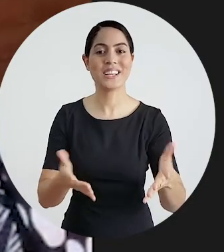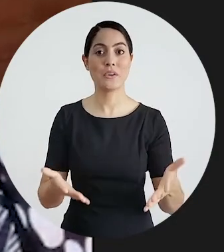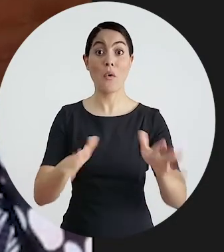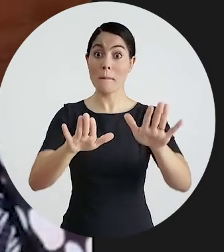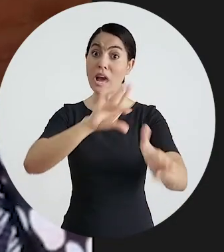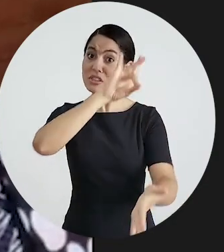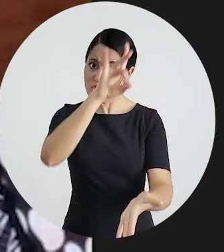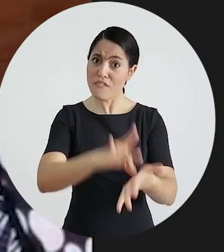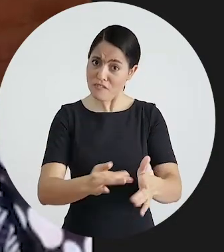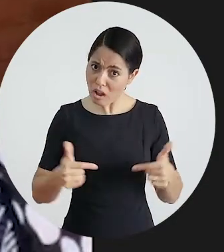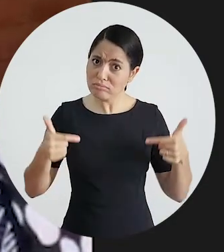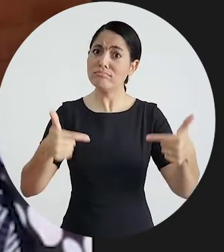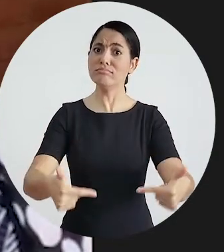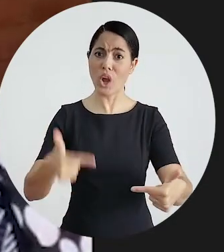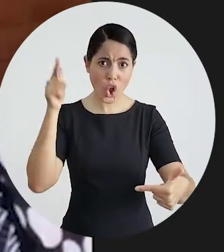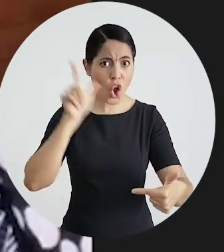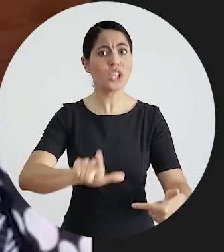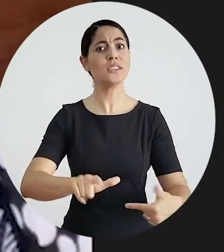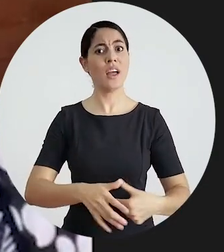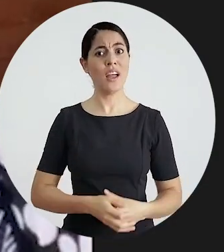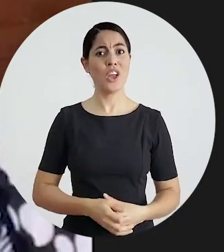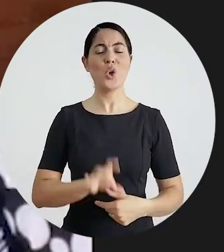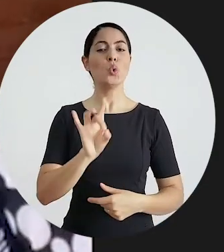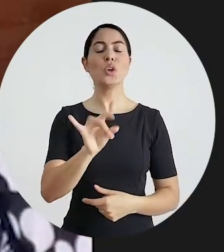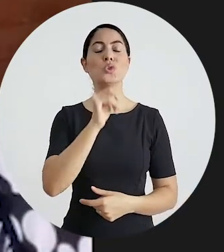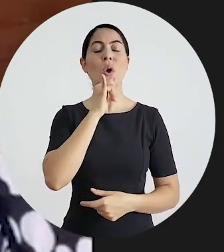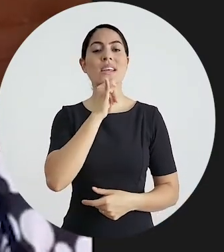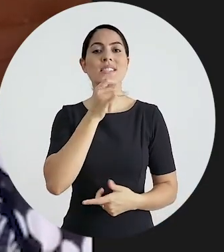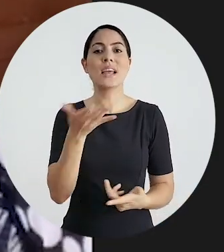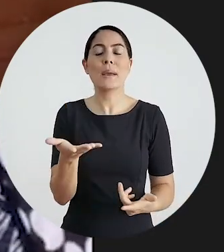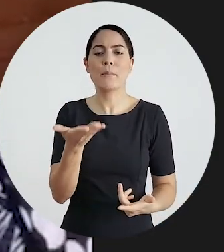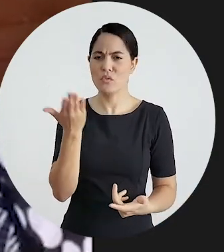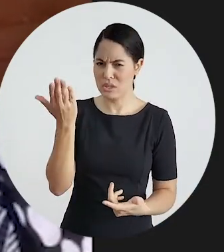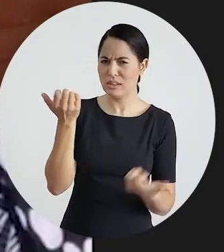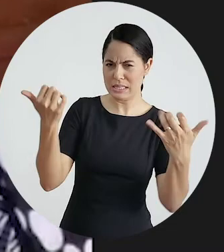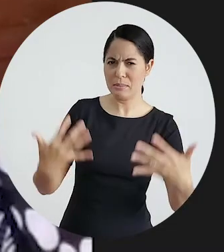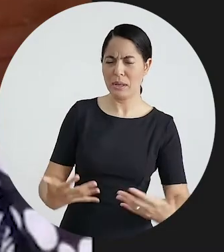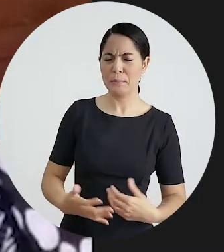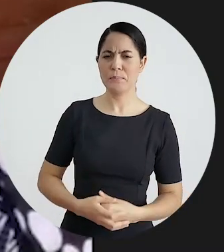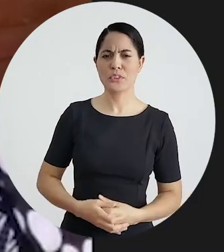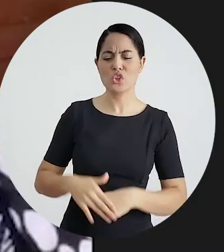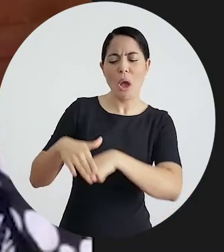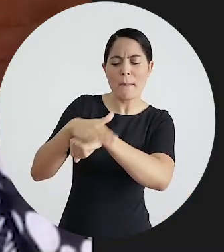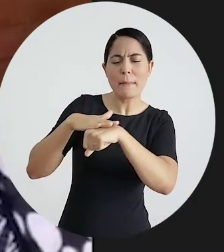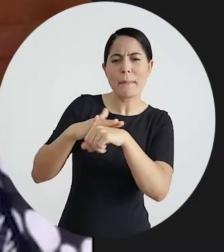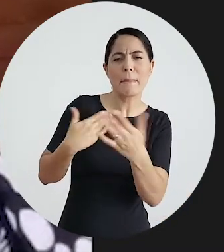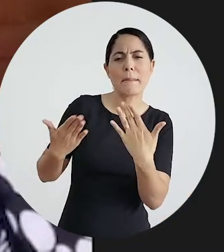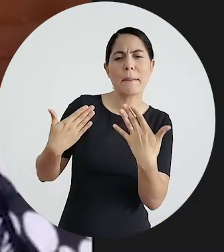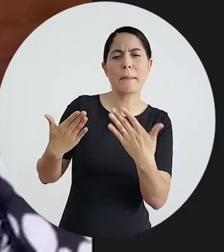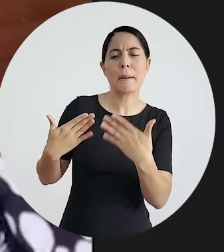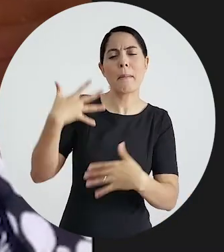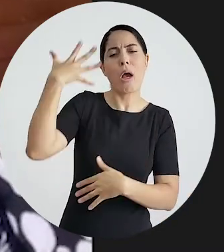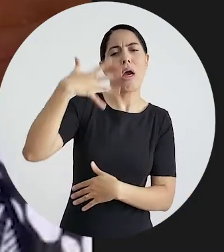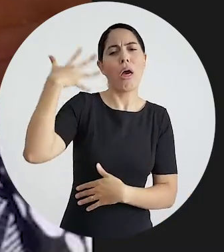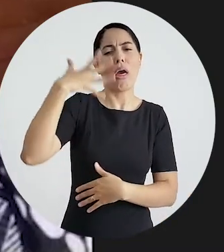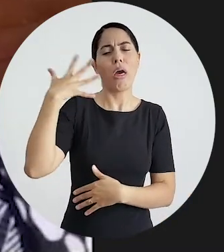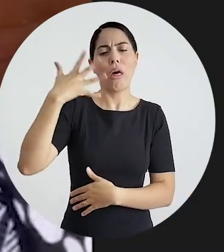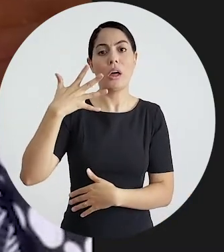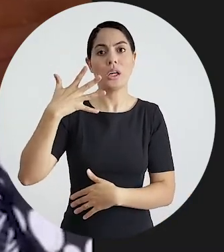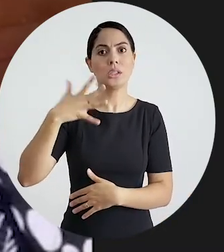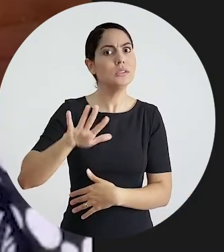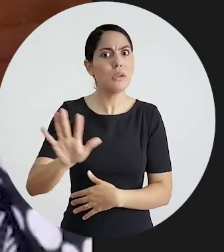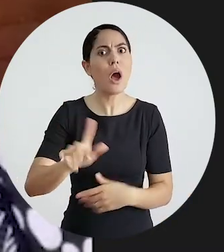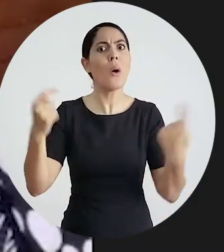elaboração educativa, mas uma elaboração também efetiva. Quer dizer, não é só ficar, como você bem pontuou,